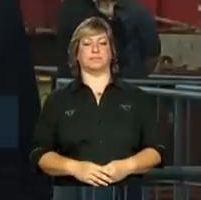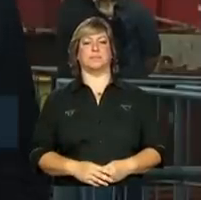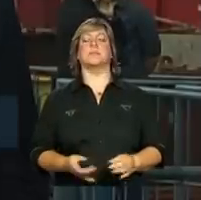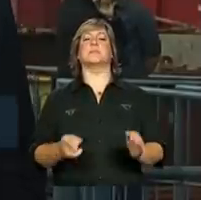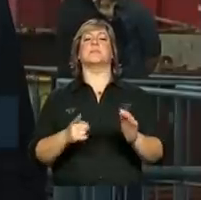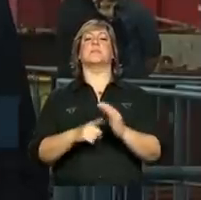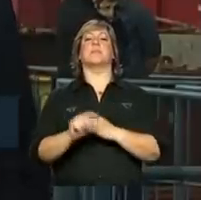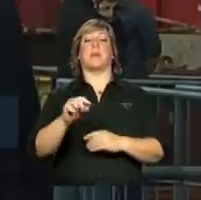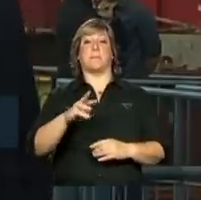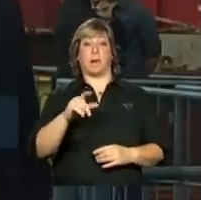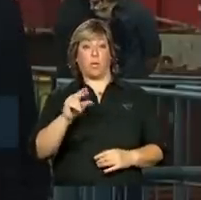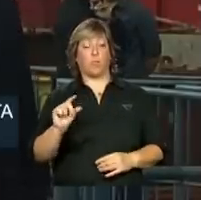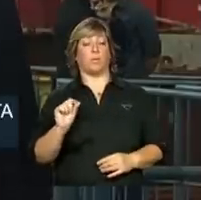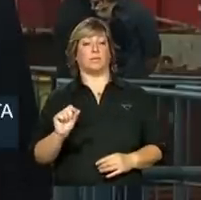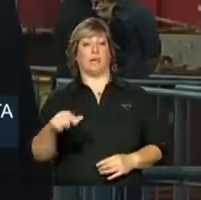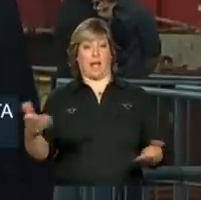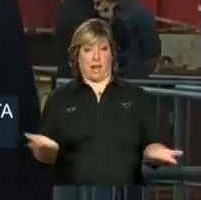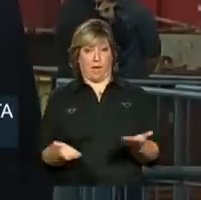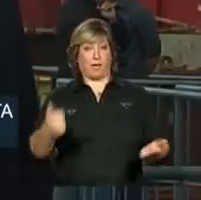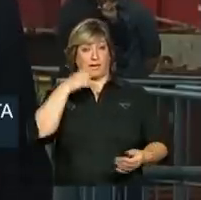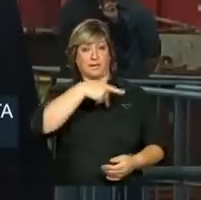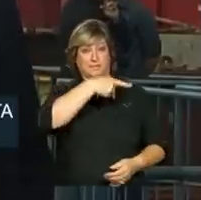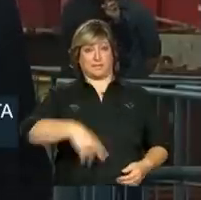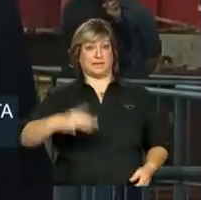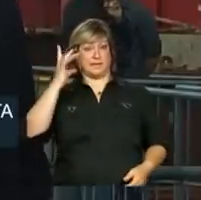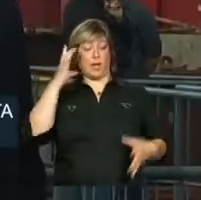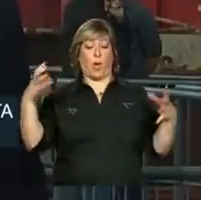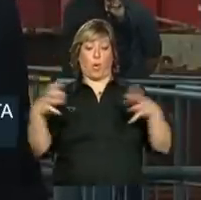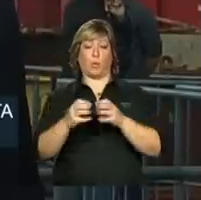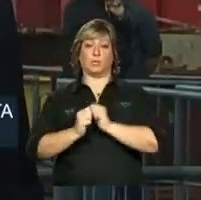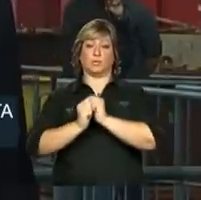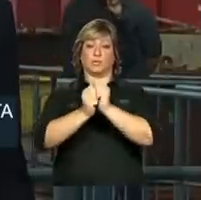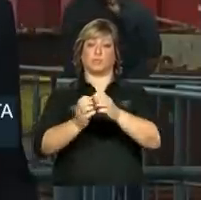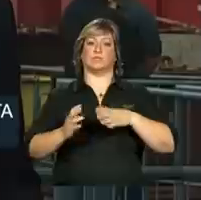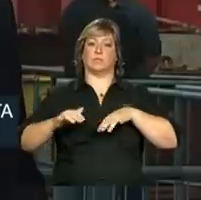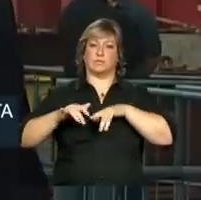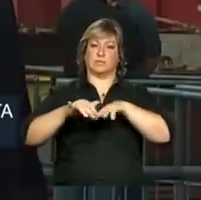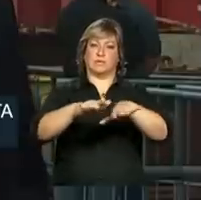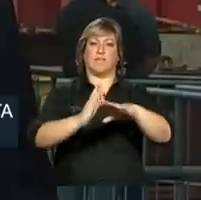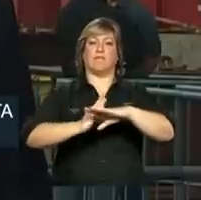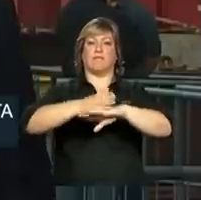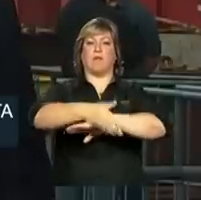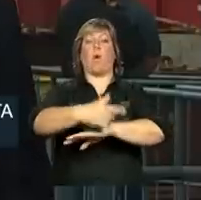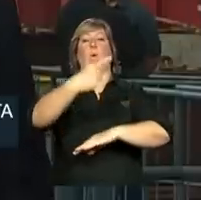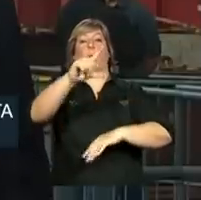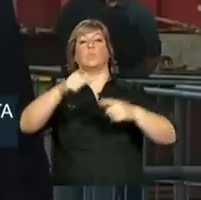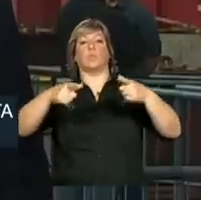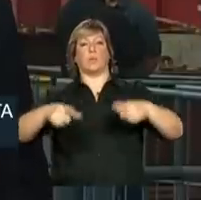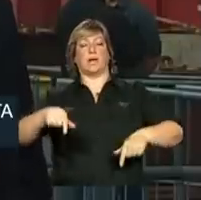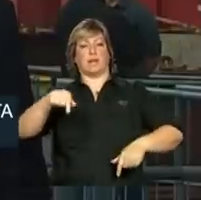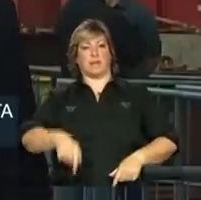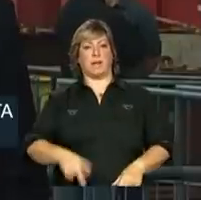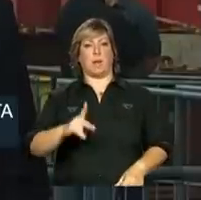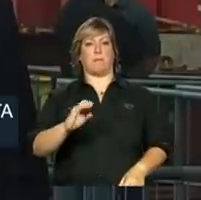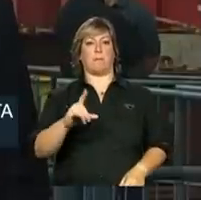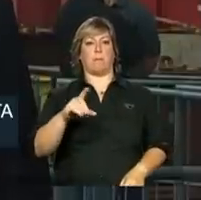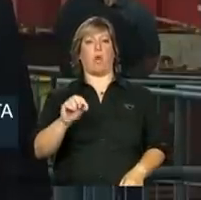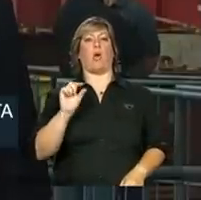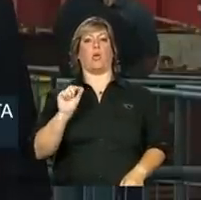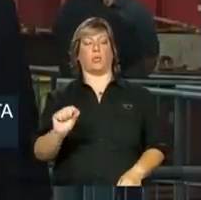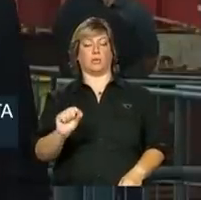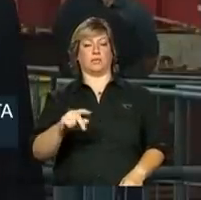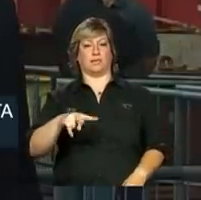Malu, neste momento a presidenta Dilma Rousseff e comitiva está se deslocando para outro local aqui no Polo Naval de Rio Grande para visitar